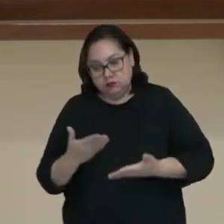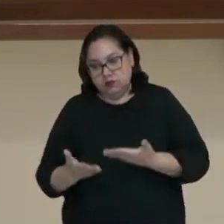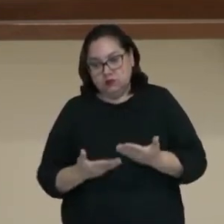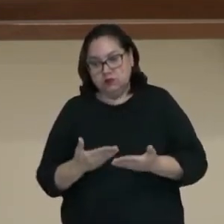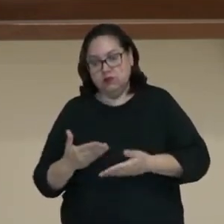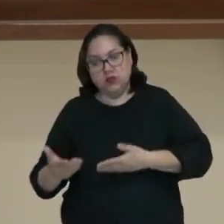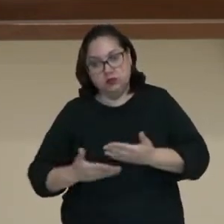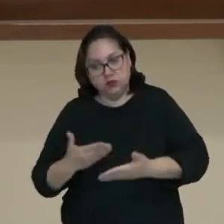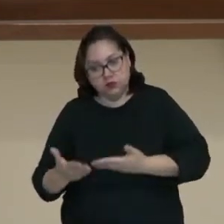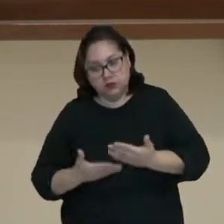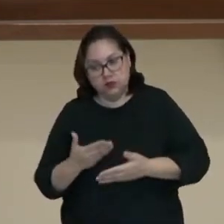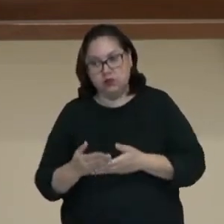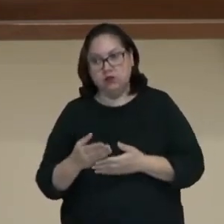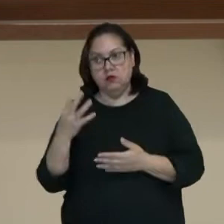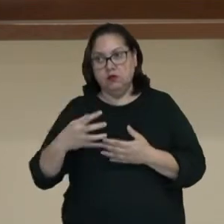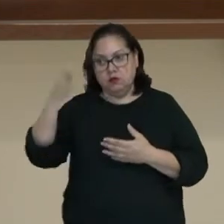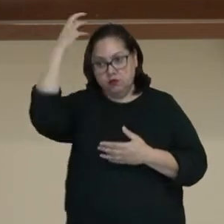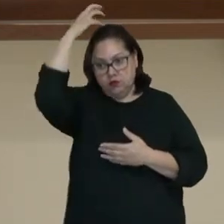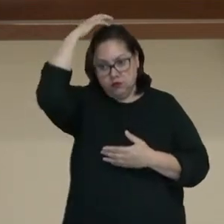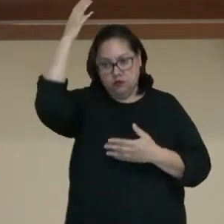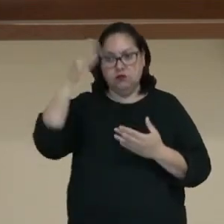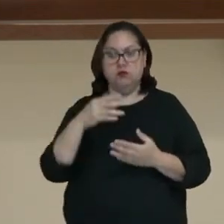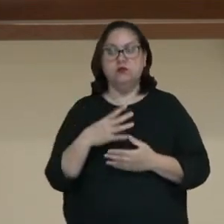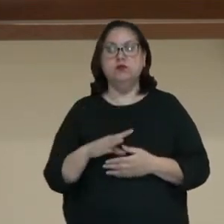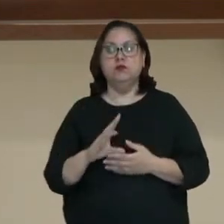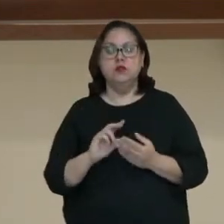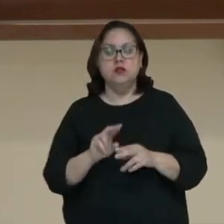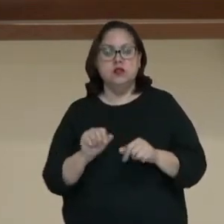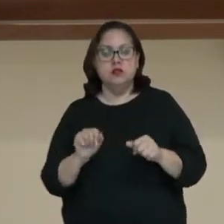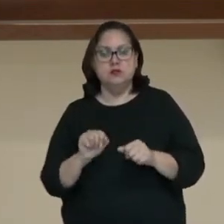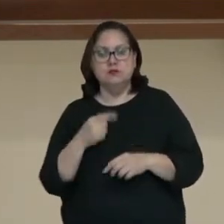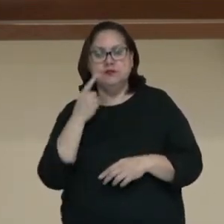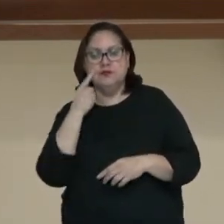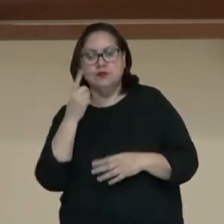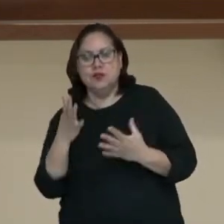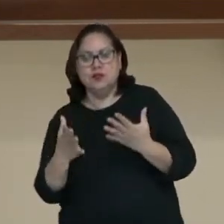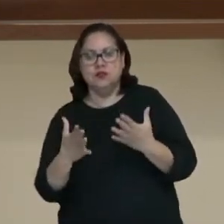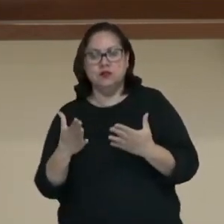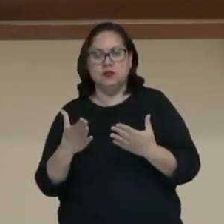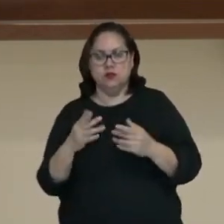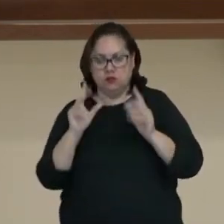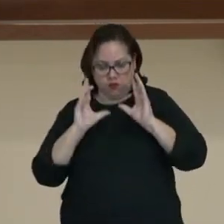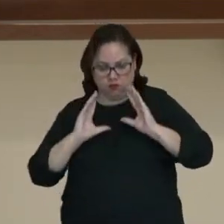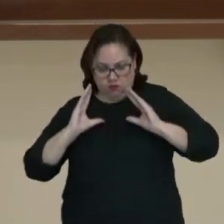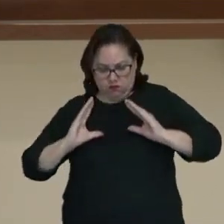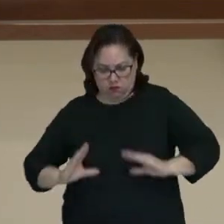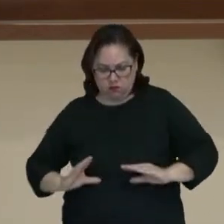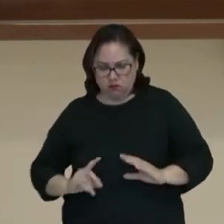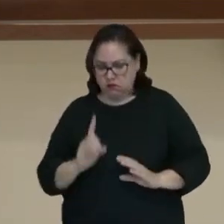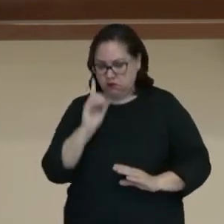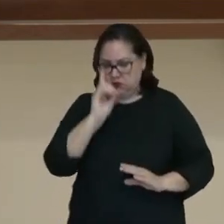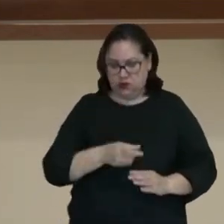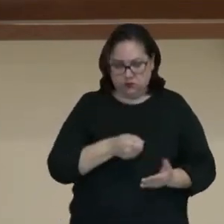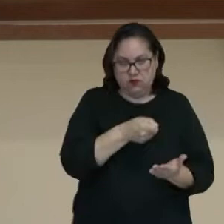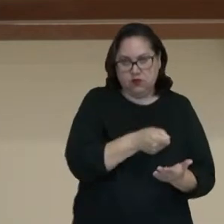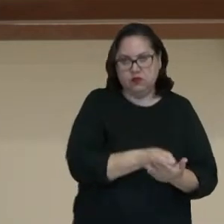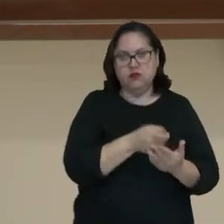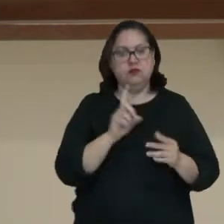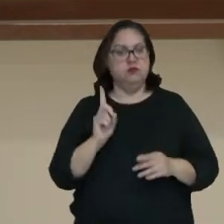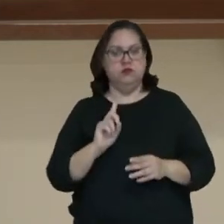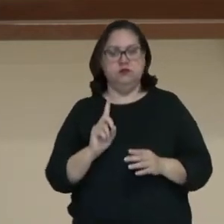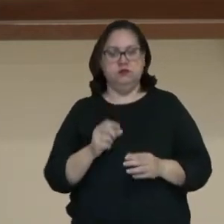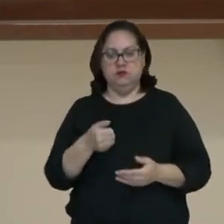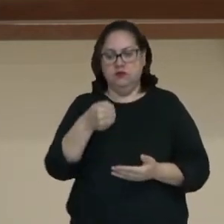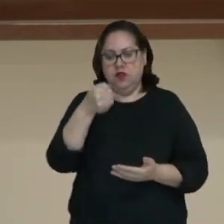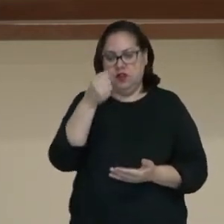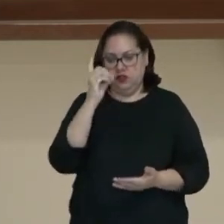que é a monarquia, mantendo o nobre. Então não se vê, né, como um indivíduo de direitos e de deveres. Não há